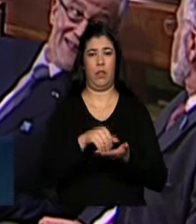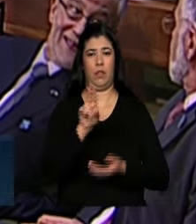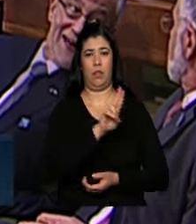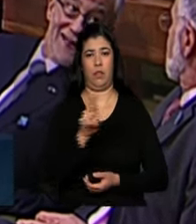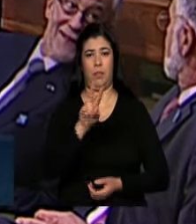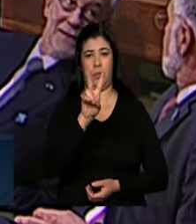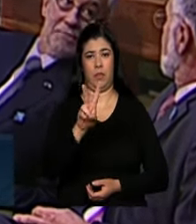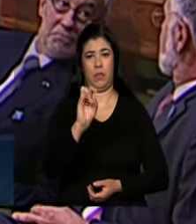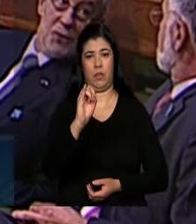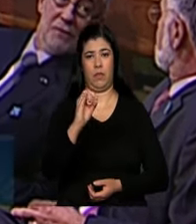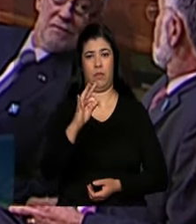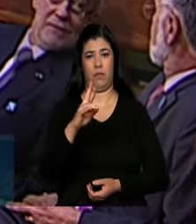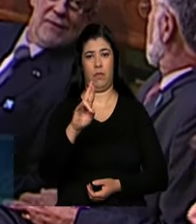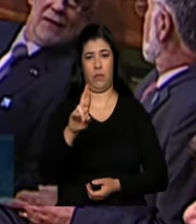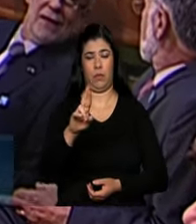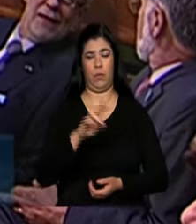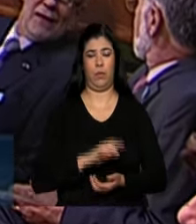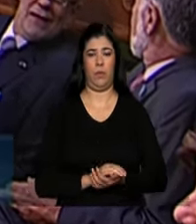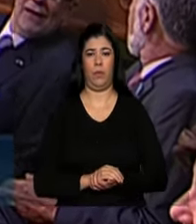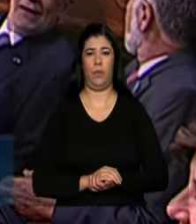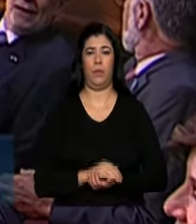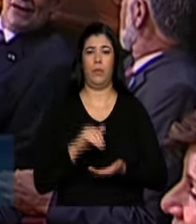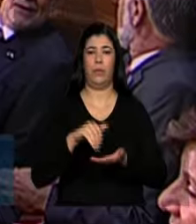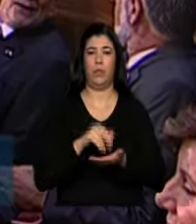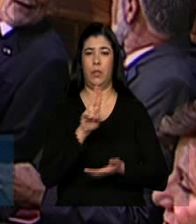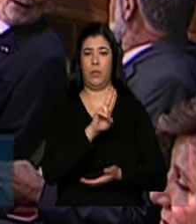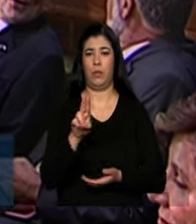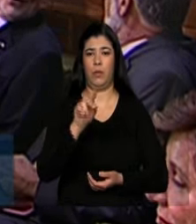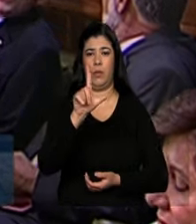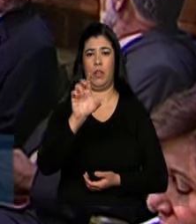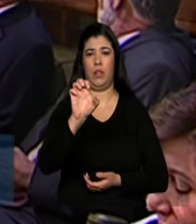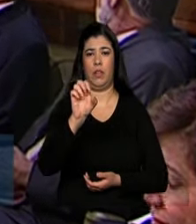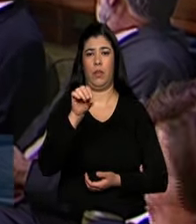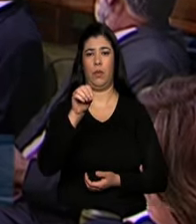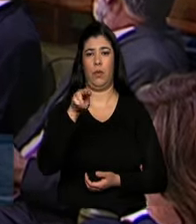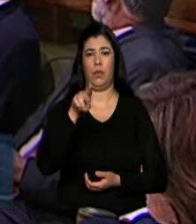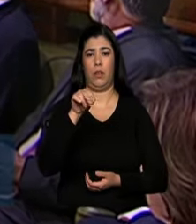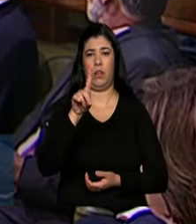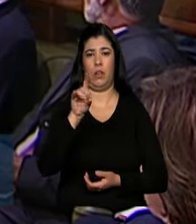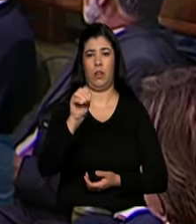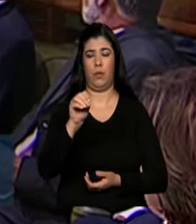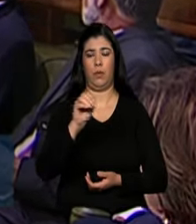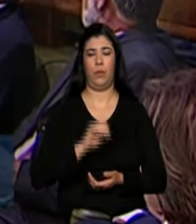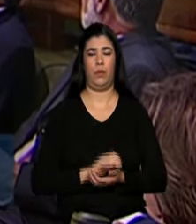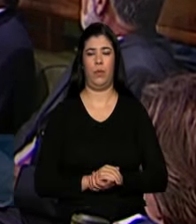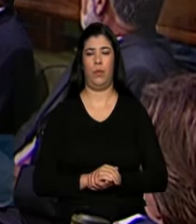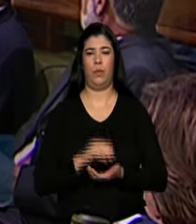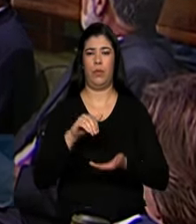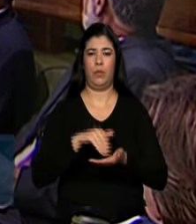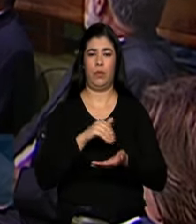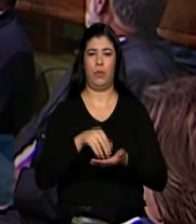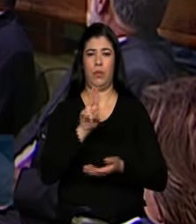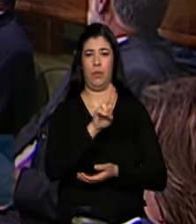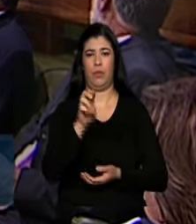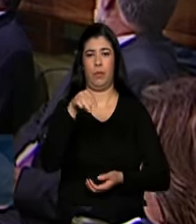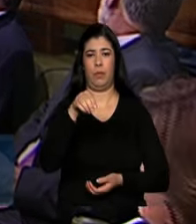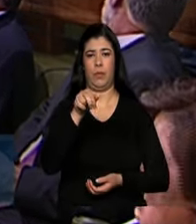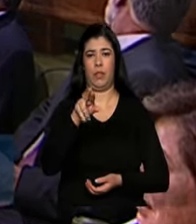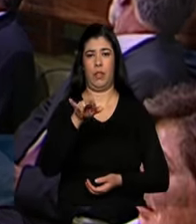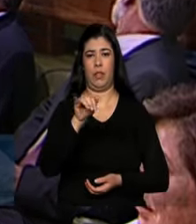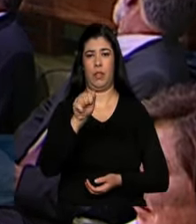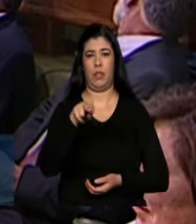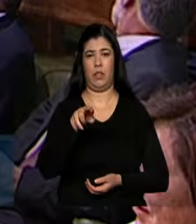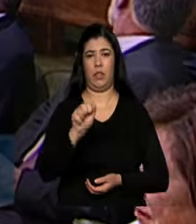secretário Vitor Campos Cirne, secretário Leonardo Rocha Bento, secretária Mariana